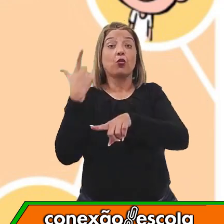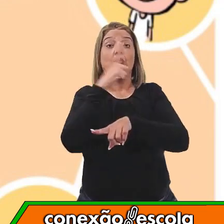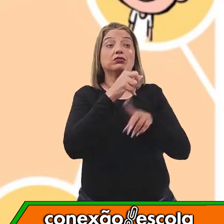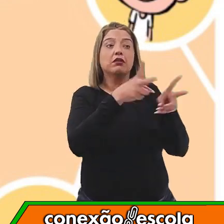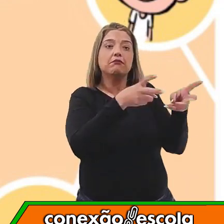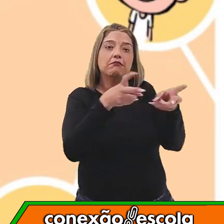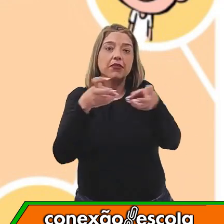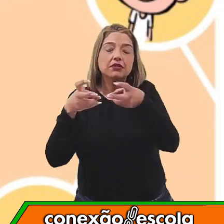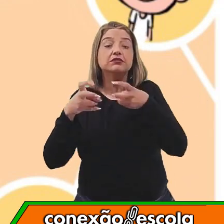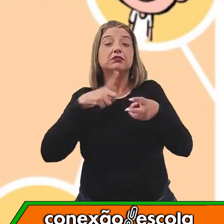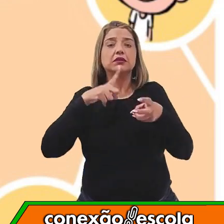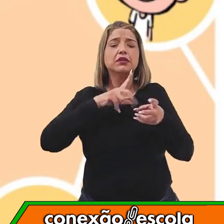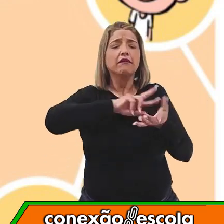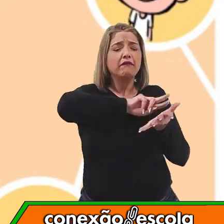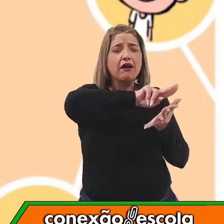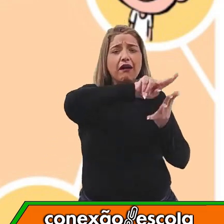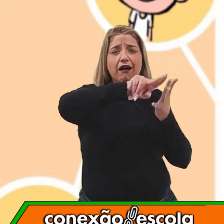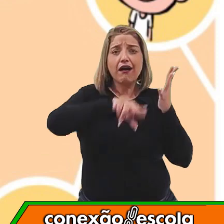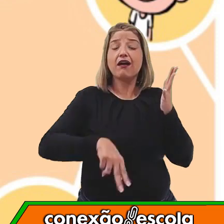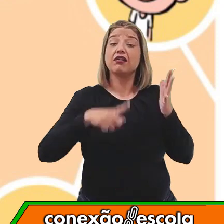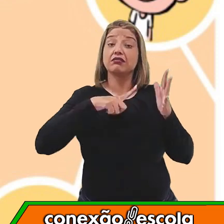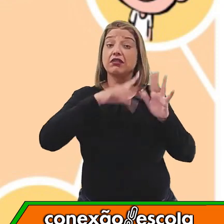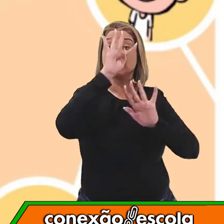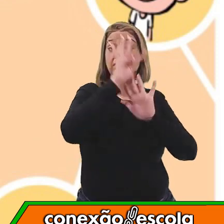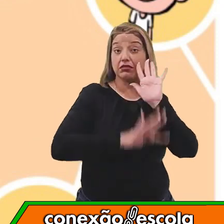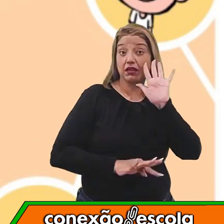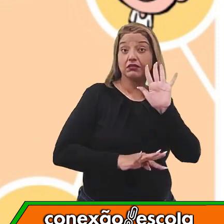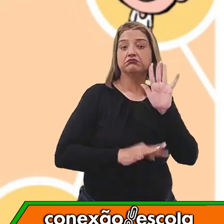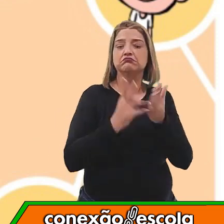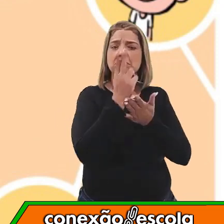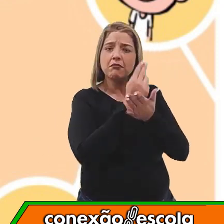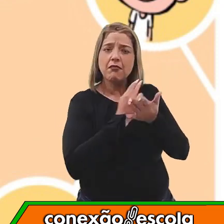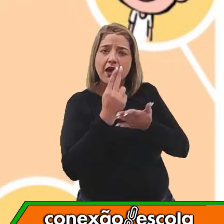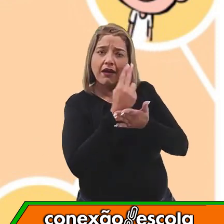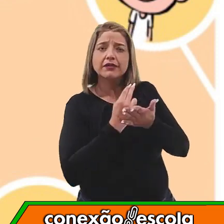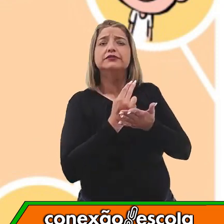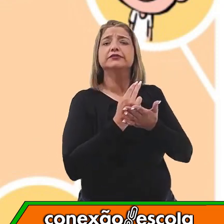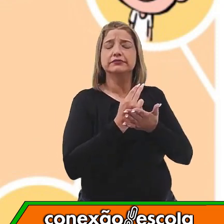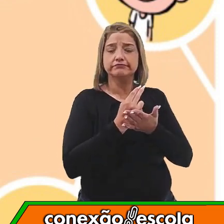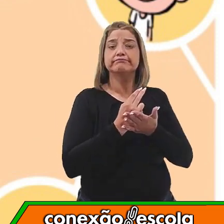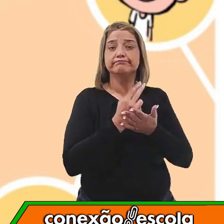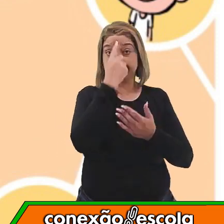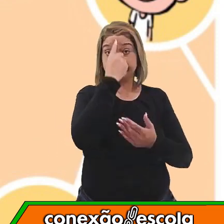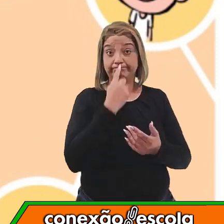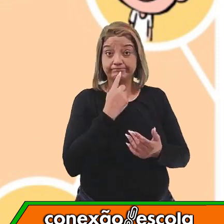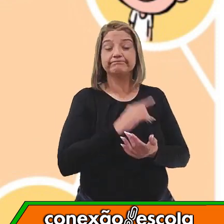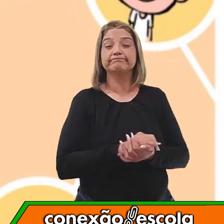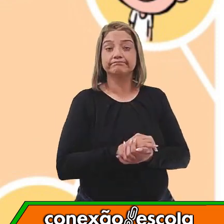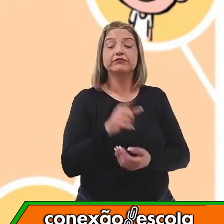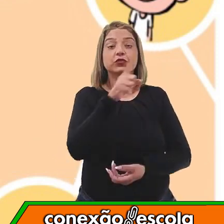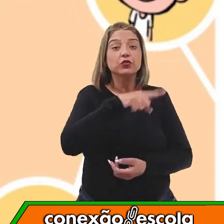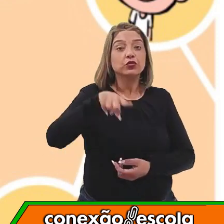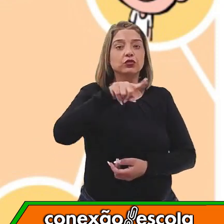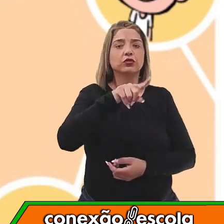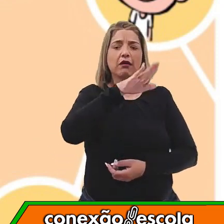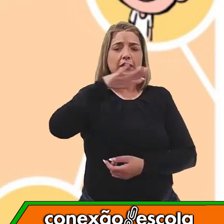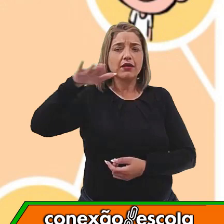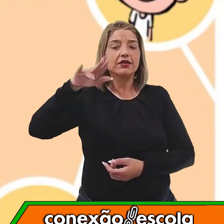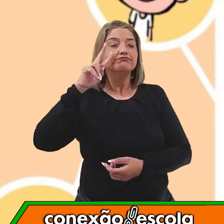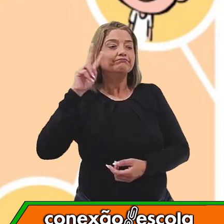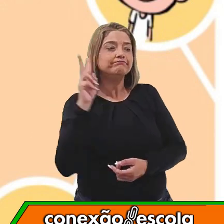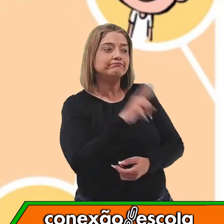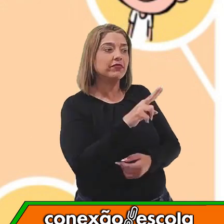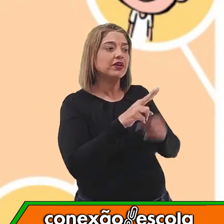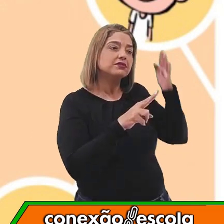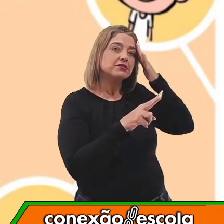perceberem os diferentes elementos contidos nos textos, nas imagens. Deixe as crianças encontrarem os seus